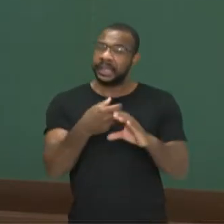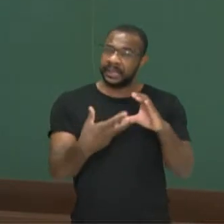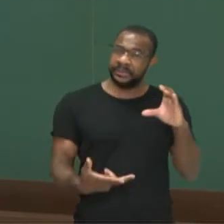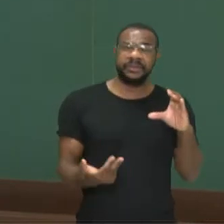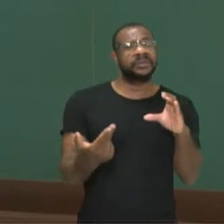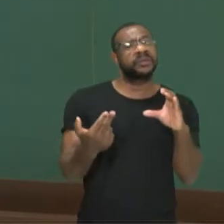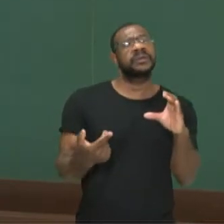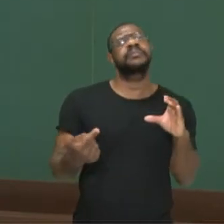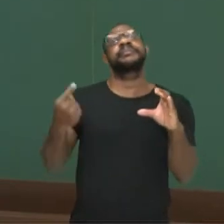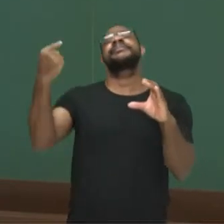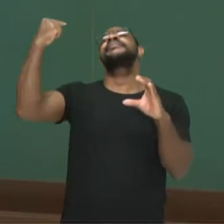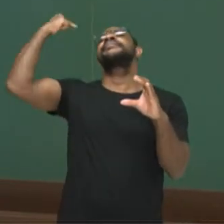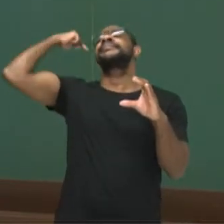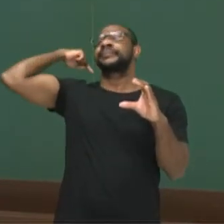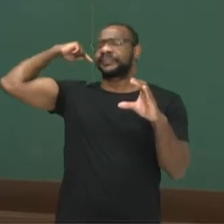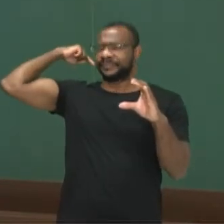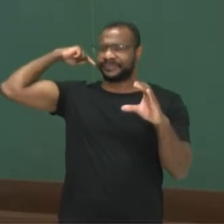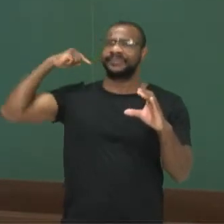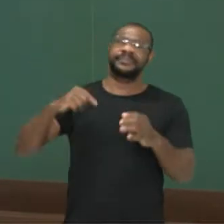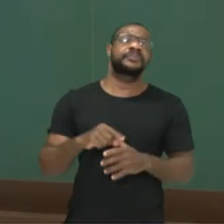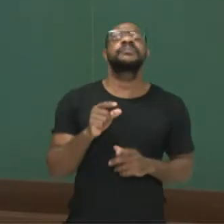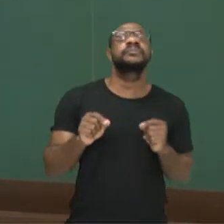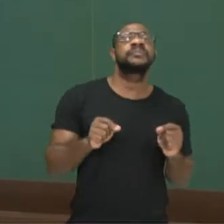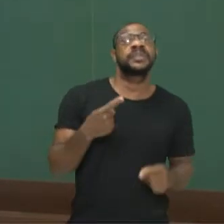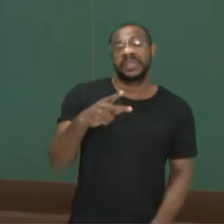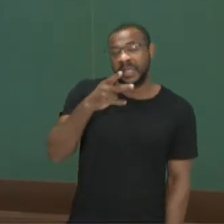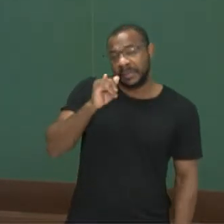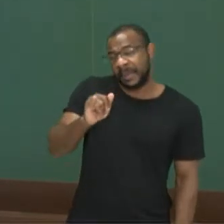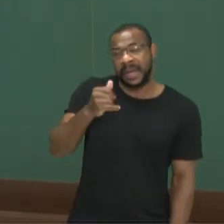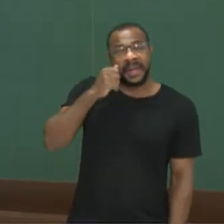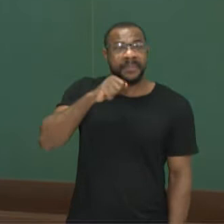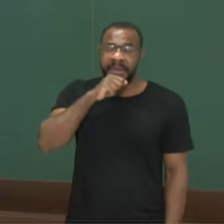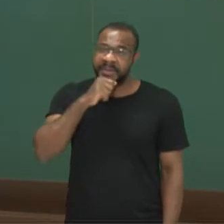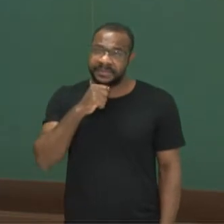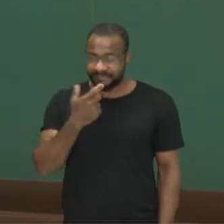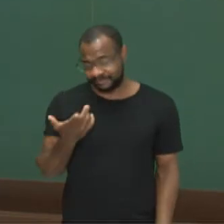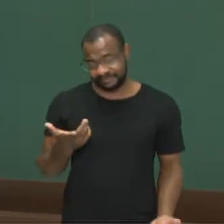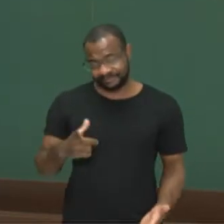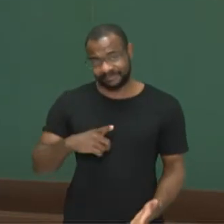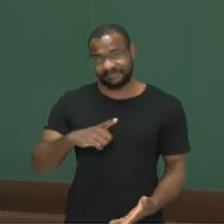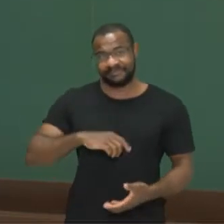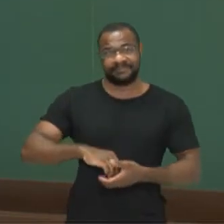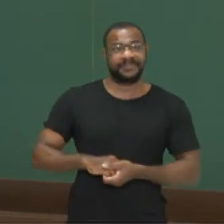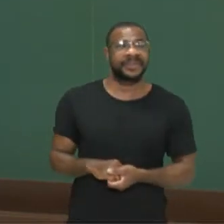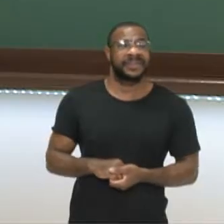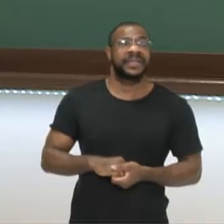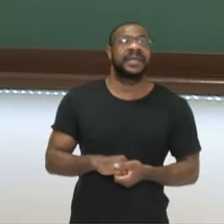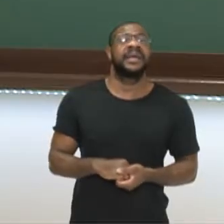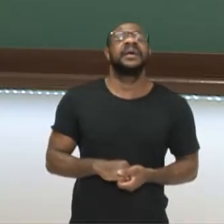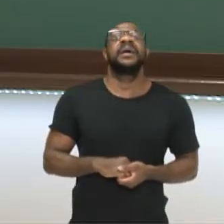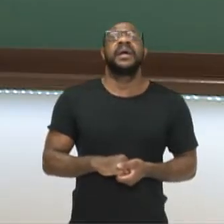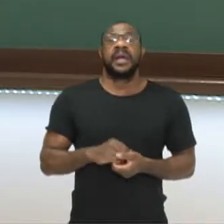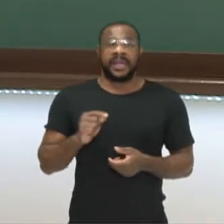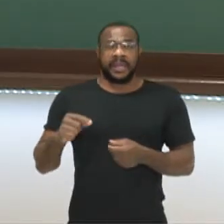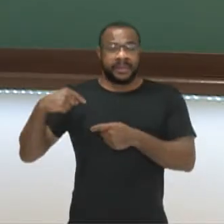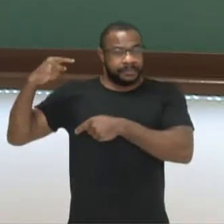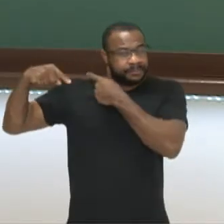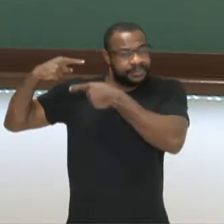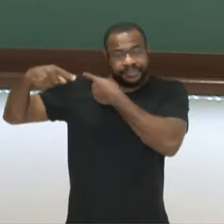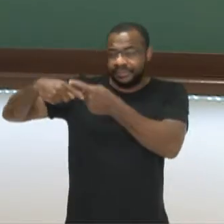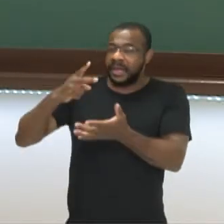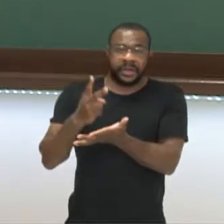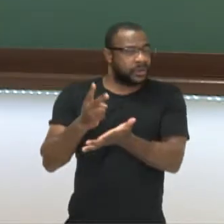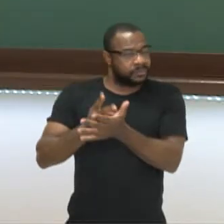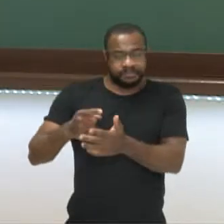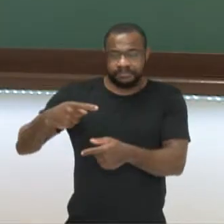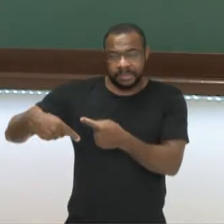semelhantes àquele organismo que te gerou, no teu caso, dos seus pais. Então, essa descendência vai